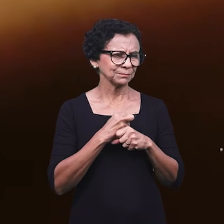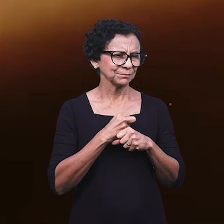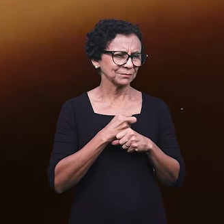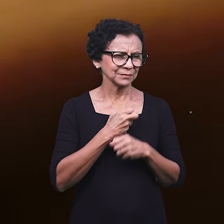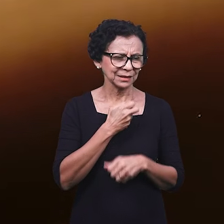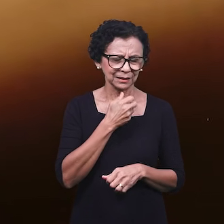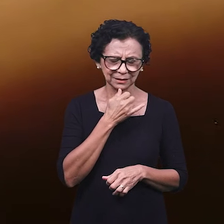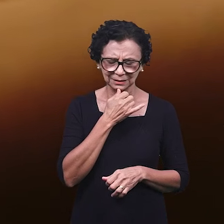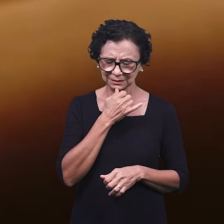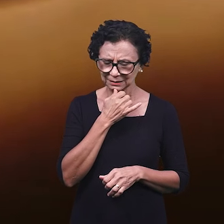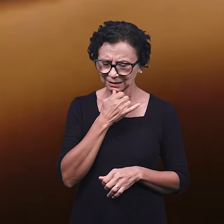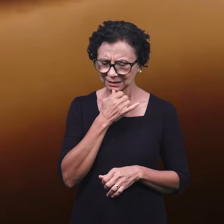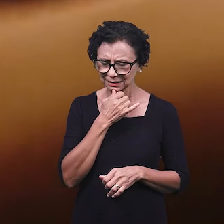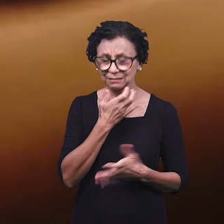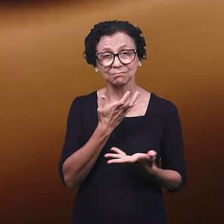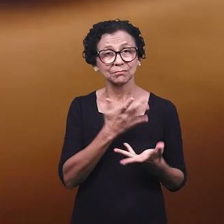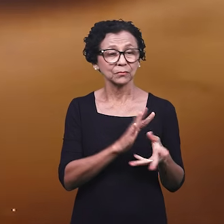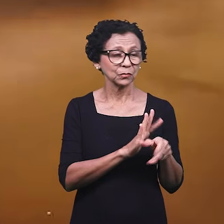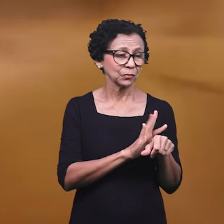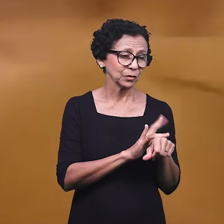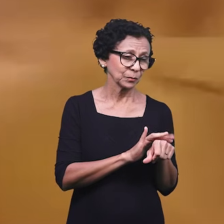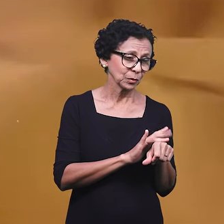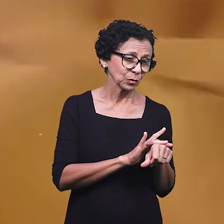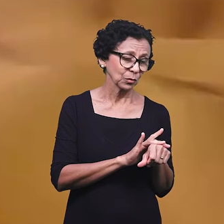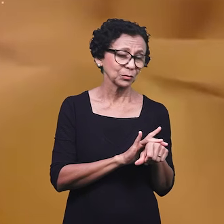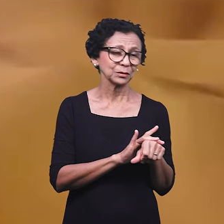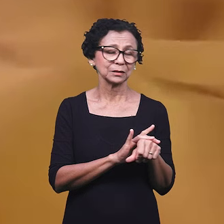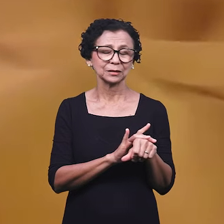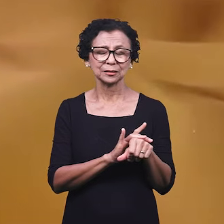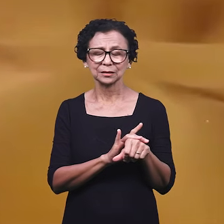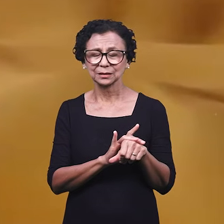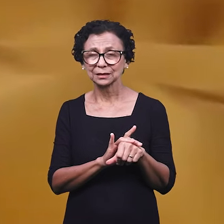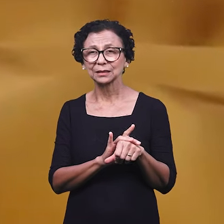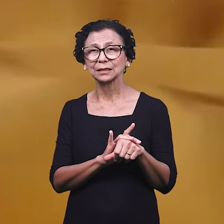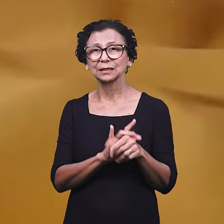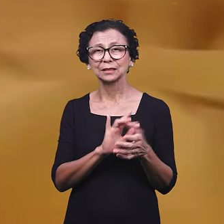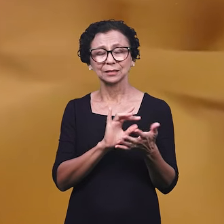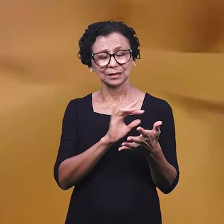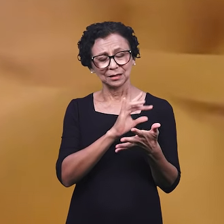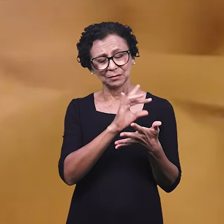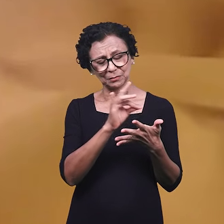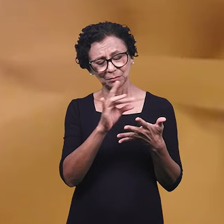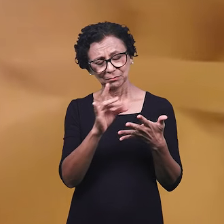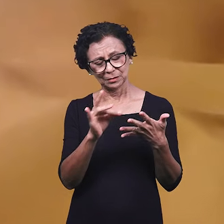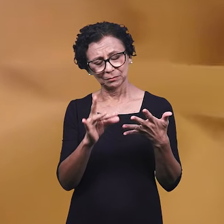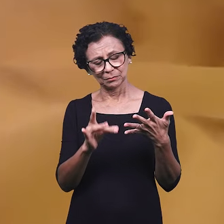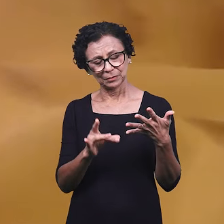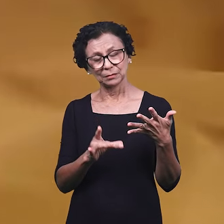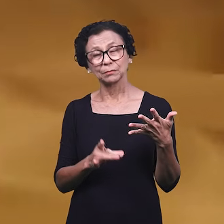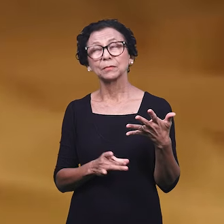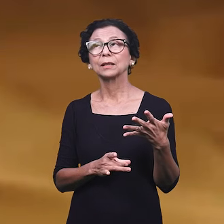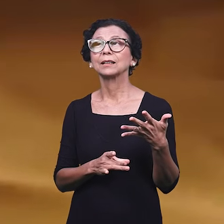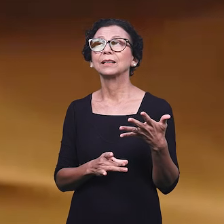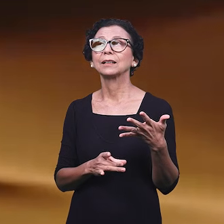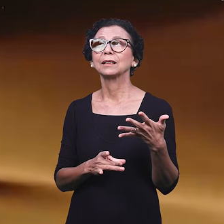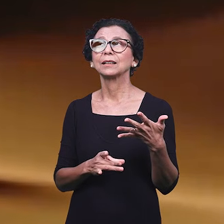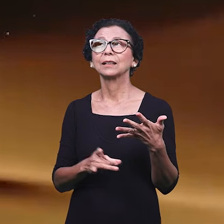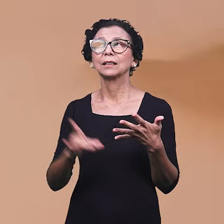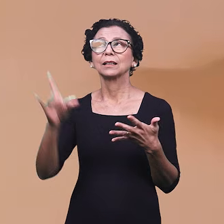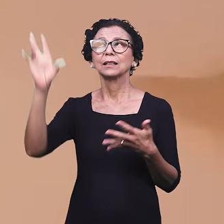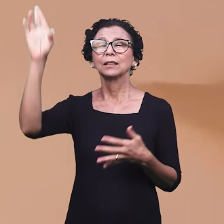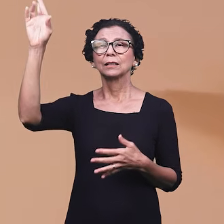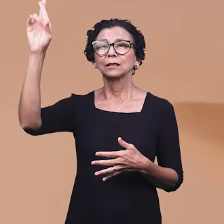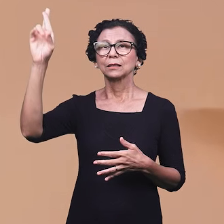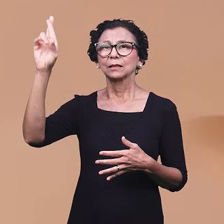árido deserto eu me encontre, tu